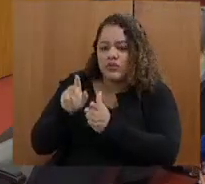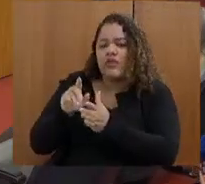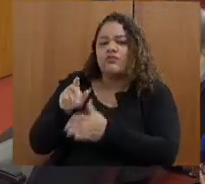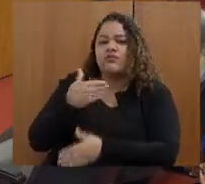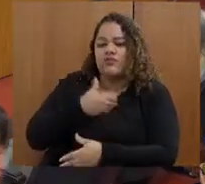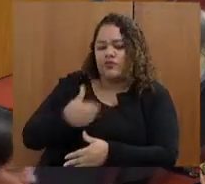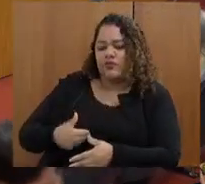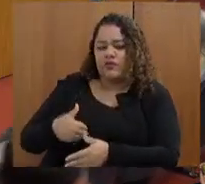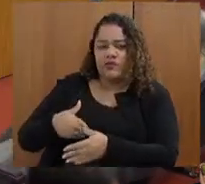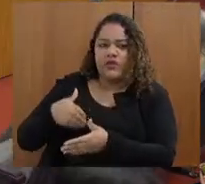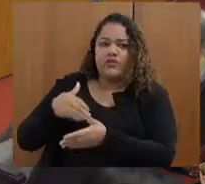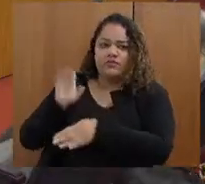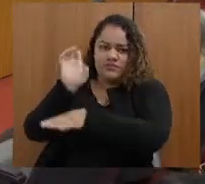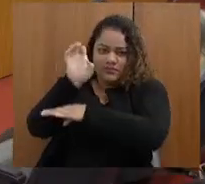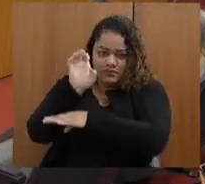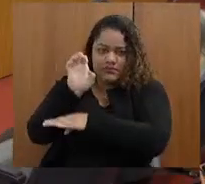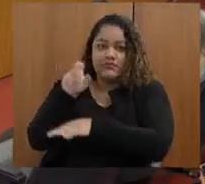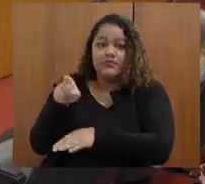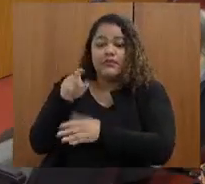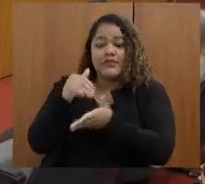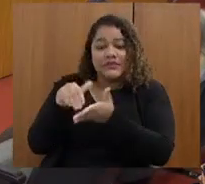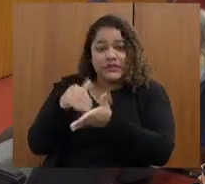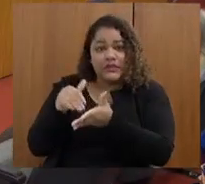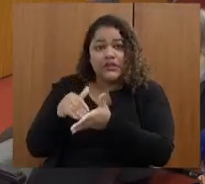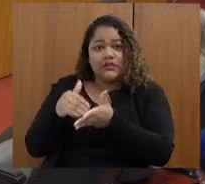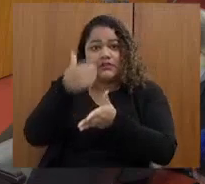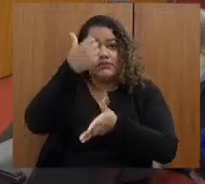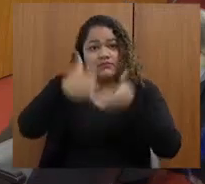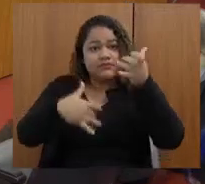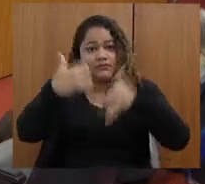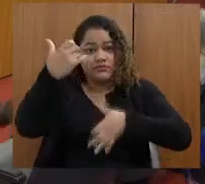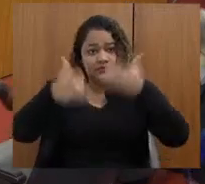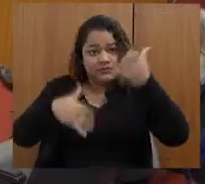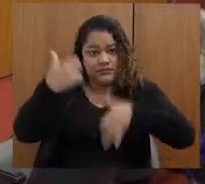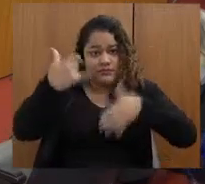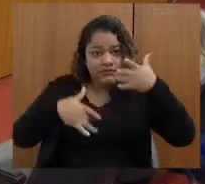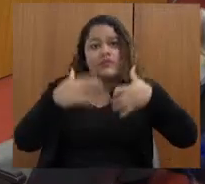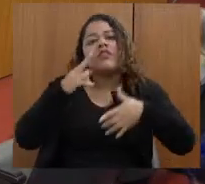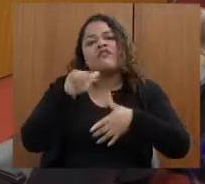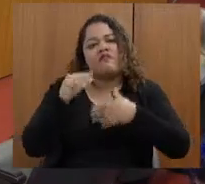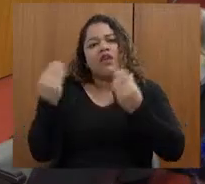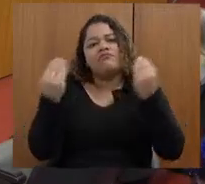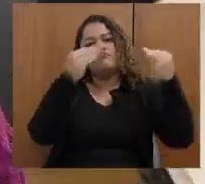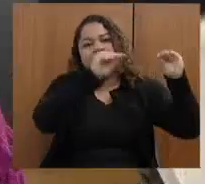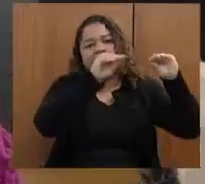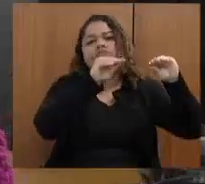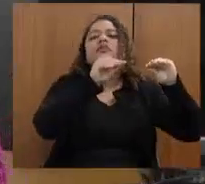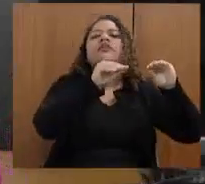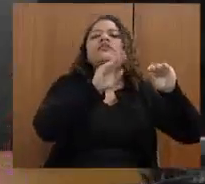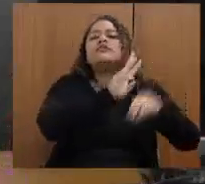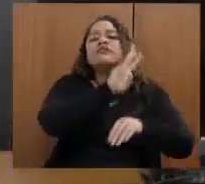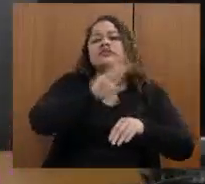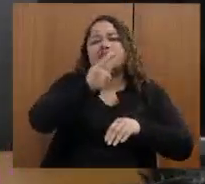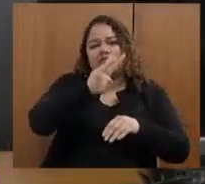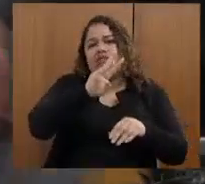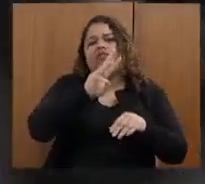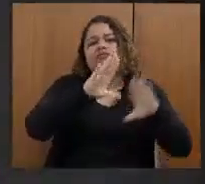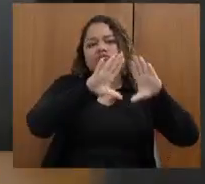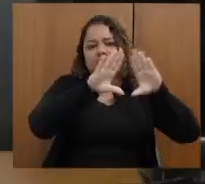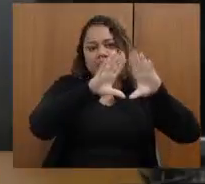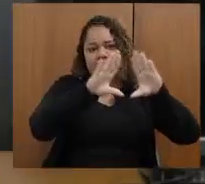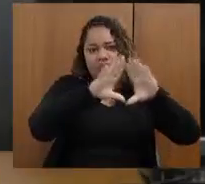prestação de contas que o secretário apresentará ficar disponível no site da Assembleia só consultando esta reunião